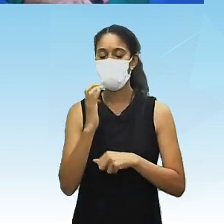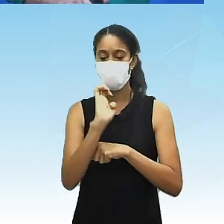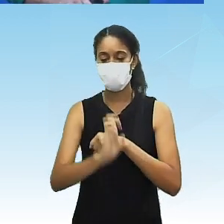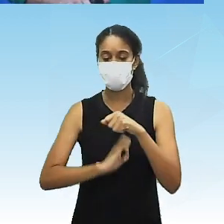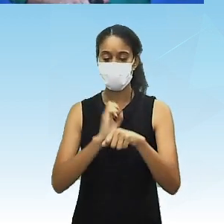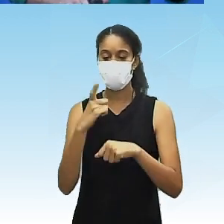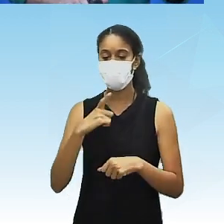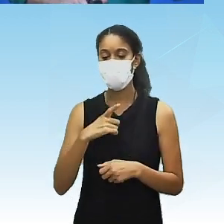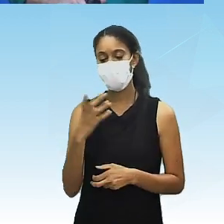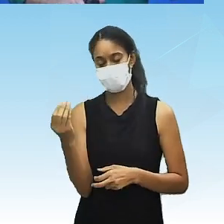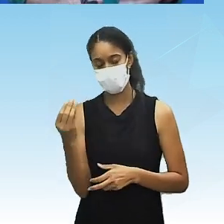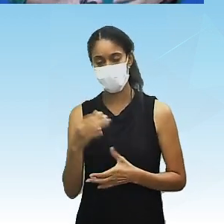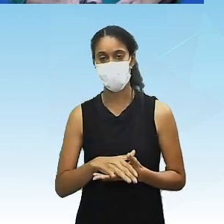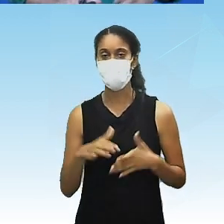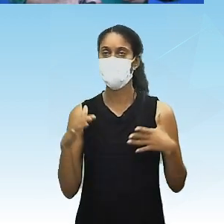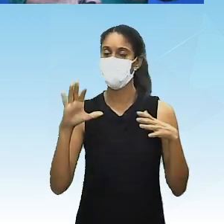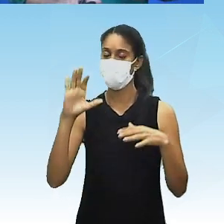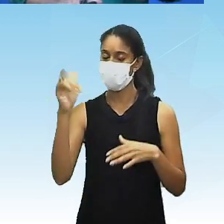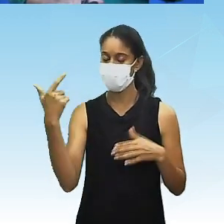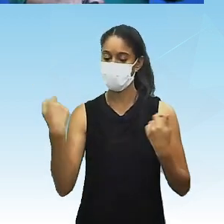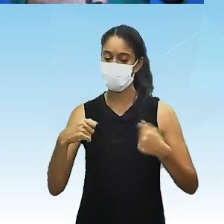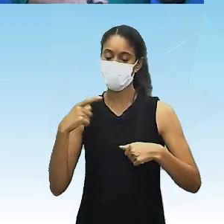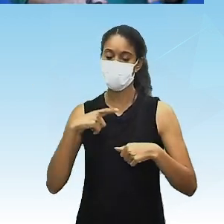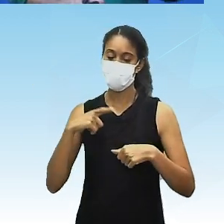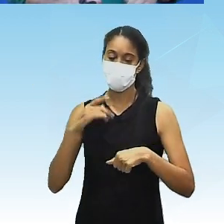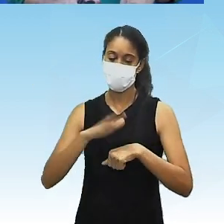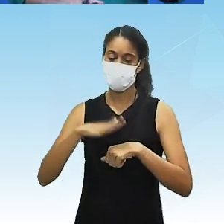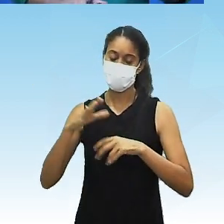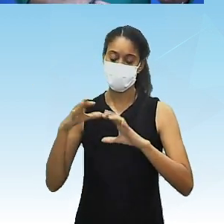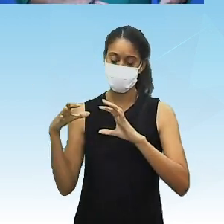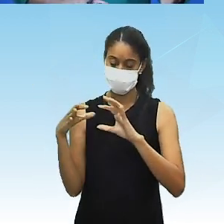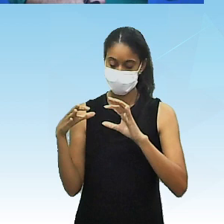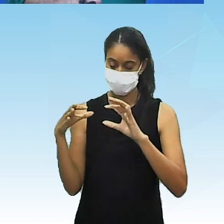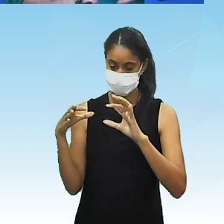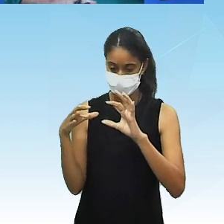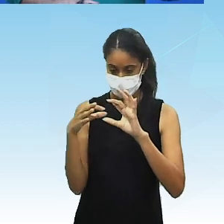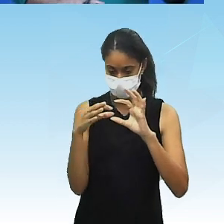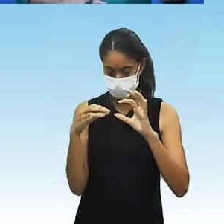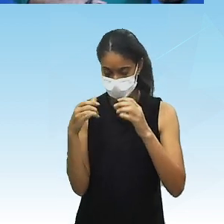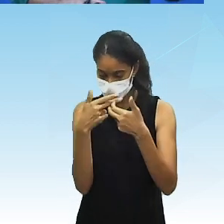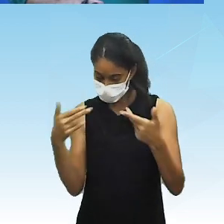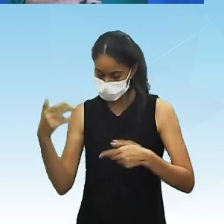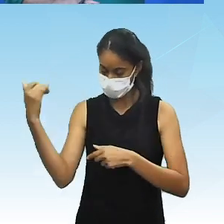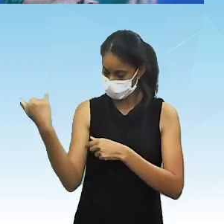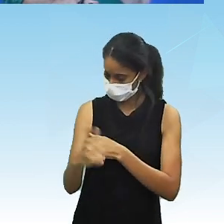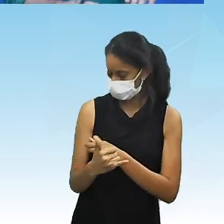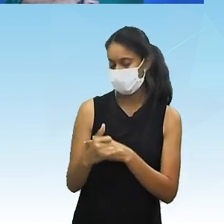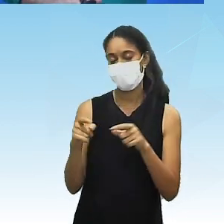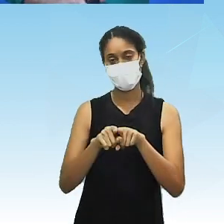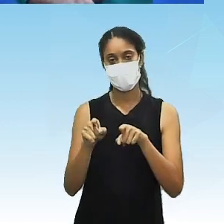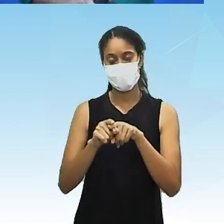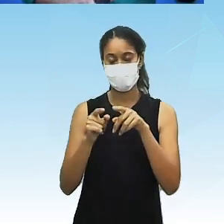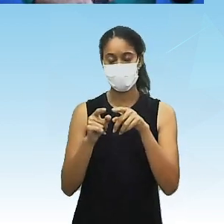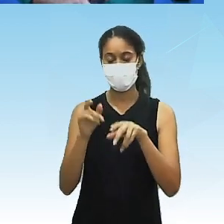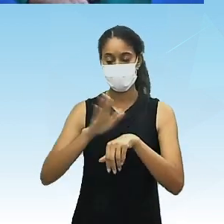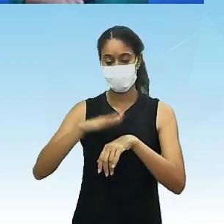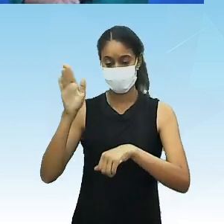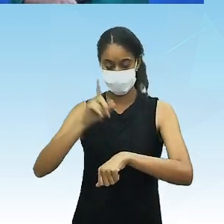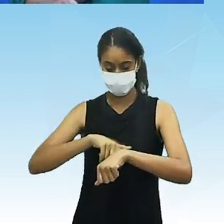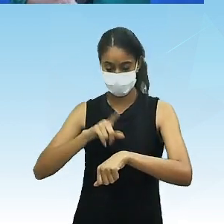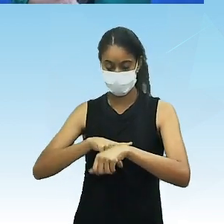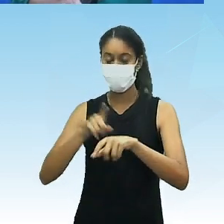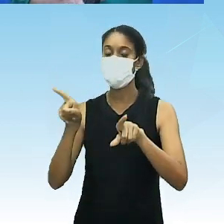tenho muitos elétrons, obviamente eu preciso de mais corrente, de mais carga, vou gastar mais energia, provavelmente mais tempo. Então,